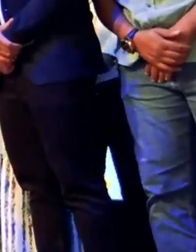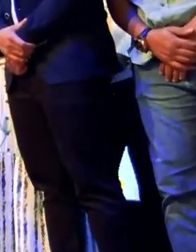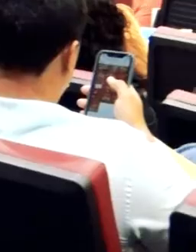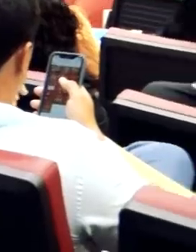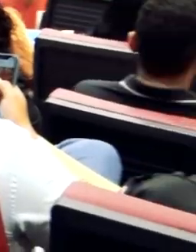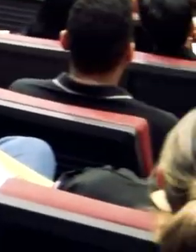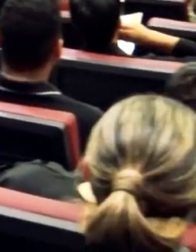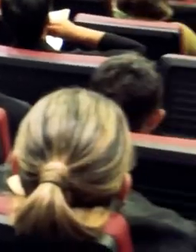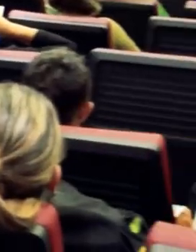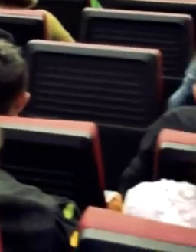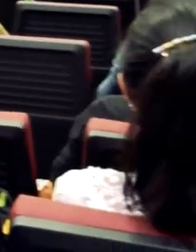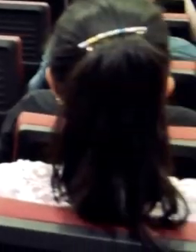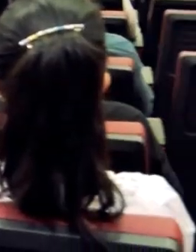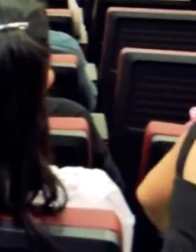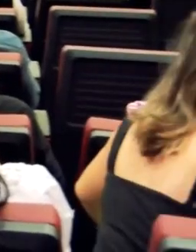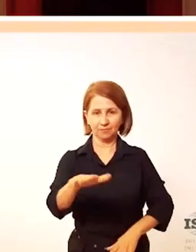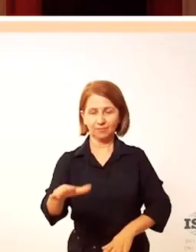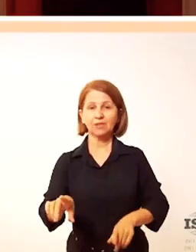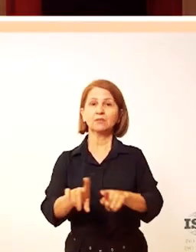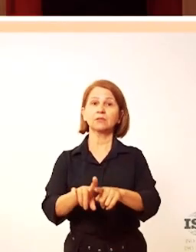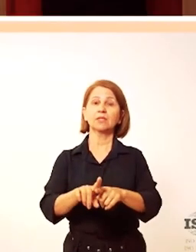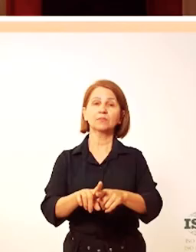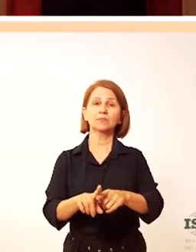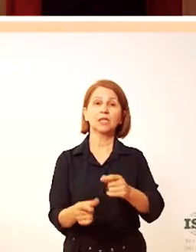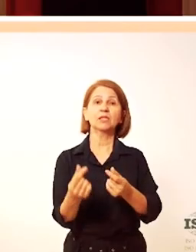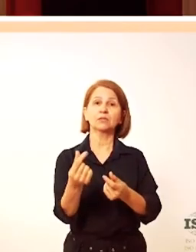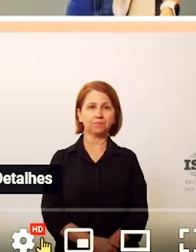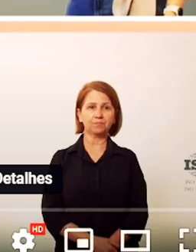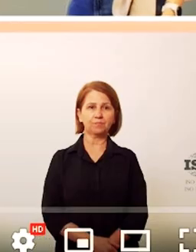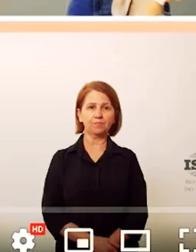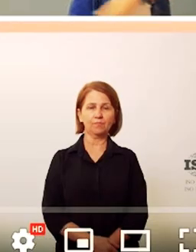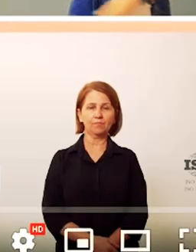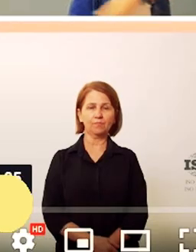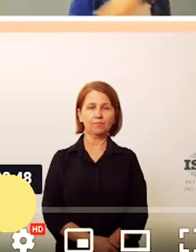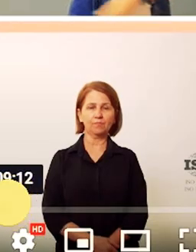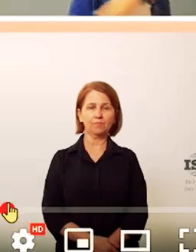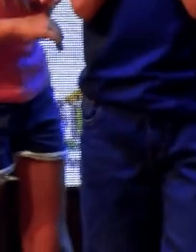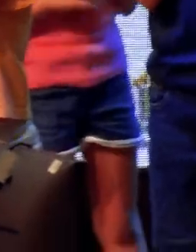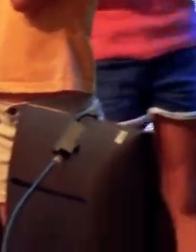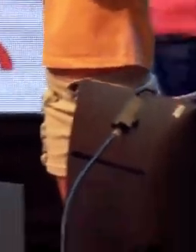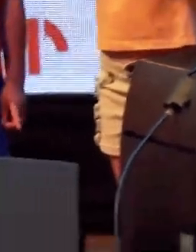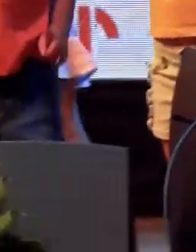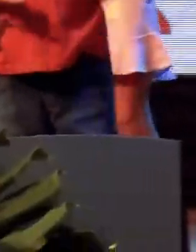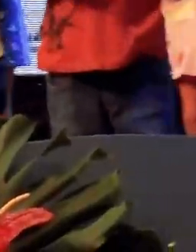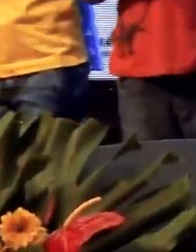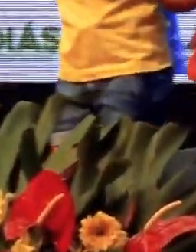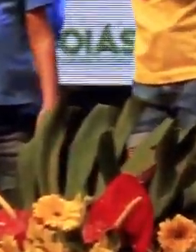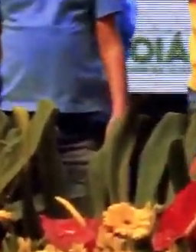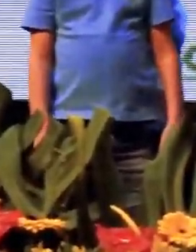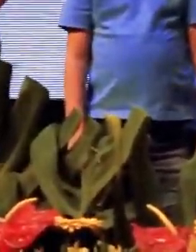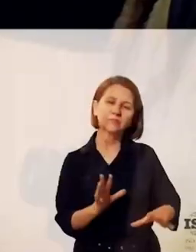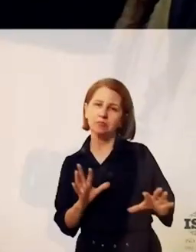prefeitos, secretários e autoridades de todo o estado para debater políticas públicas para as crianças de 0 a 6 anos de